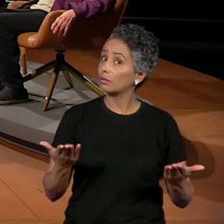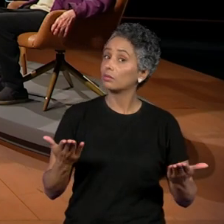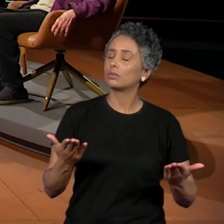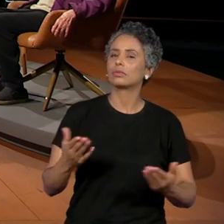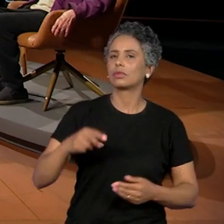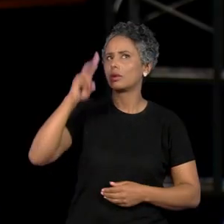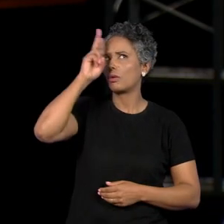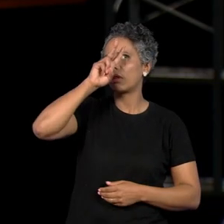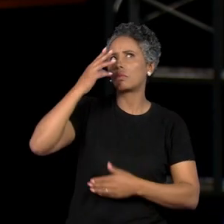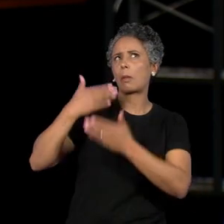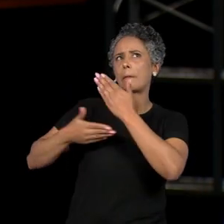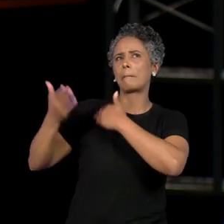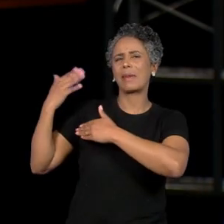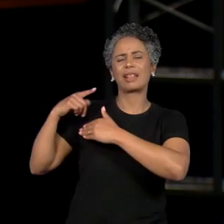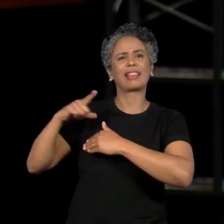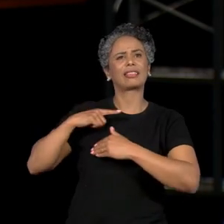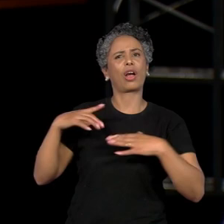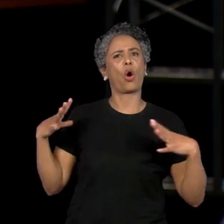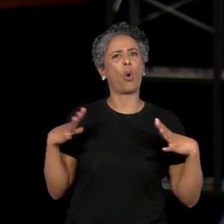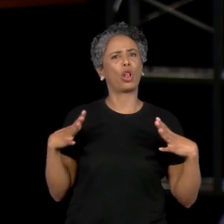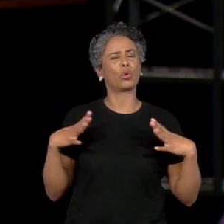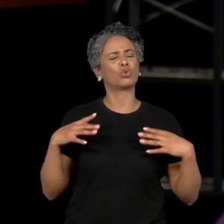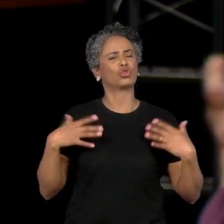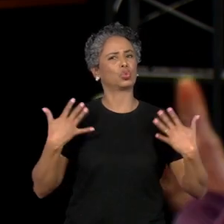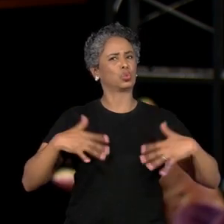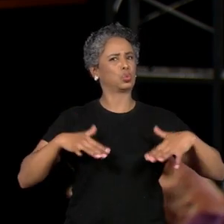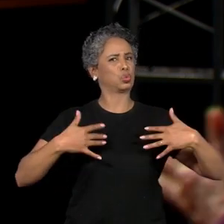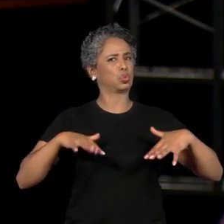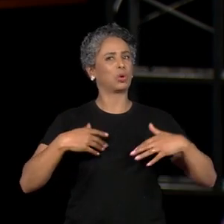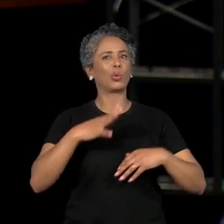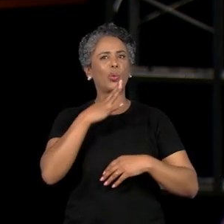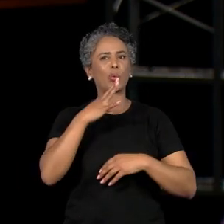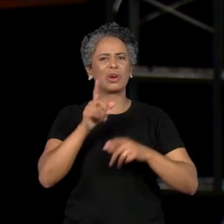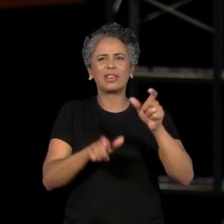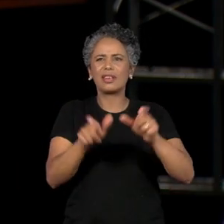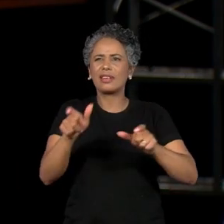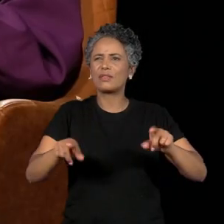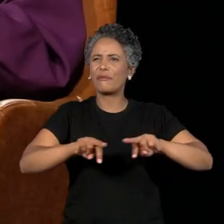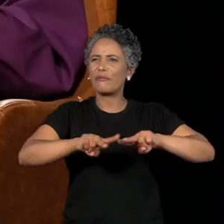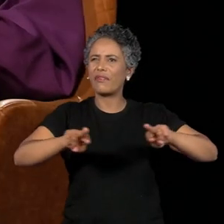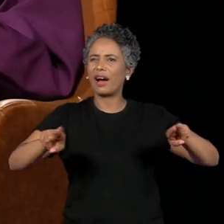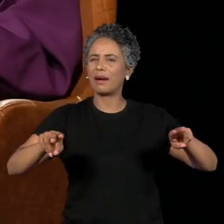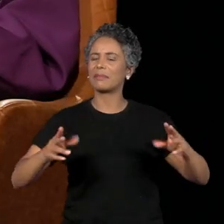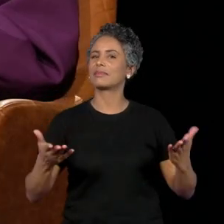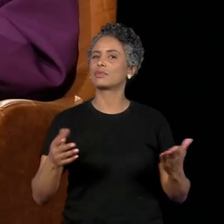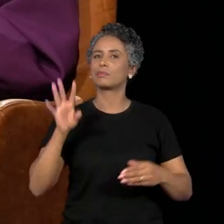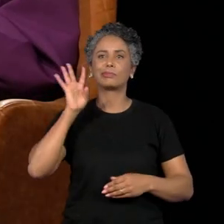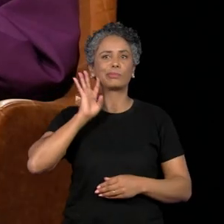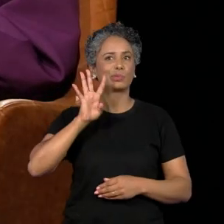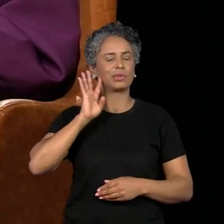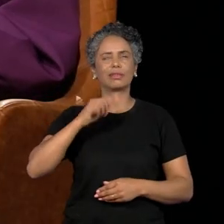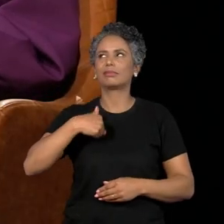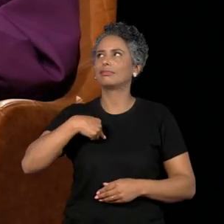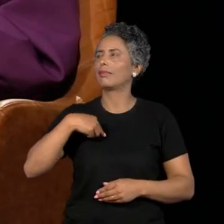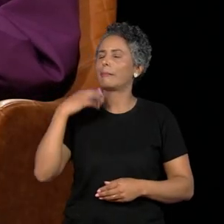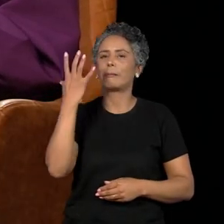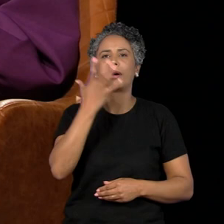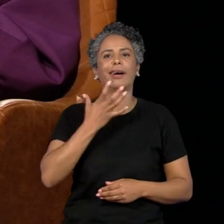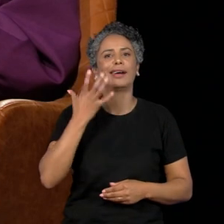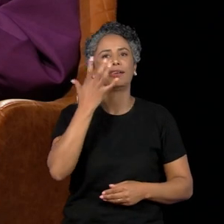de Hollywood. Né? E eu conheci muita gente boa, me apaixonava